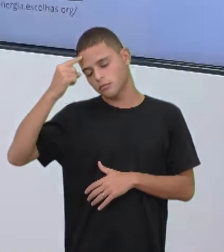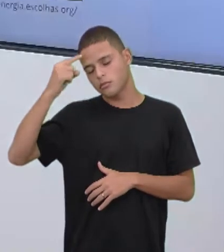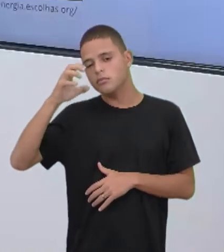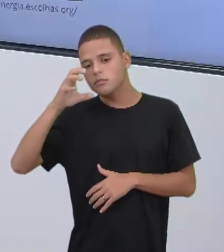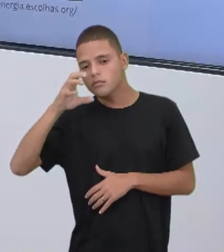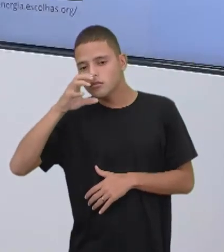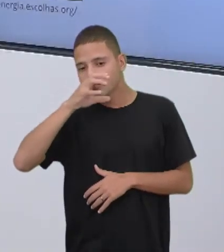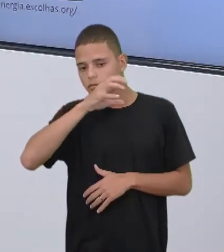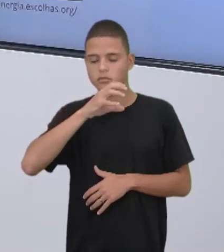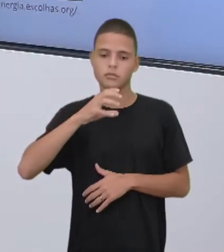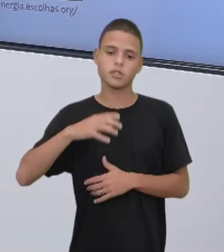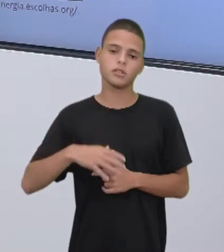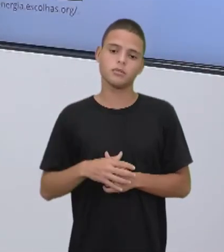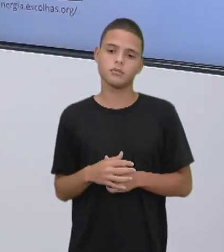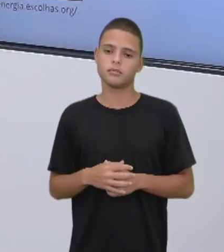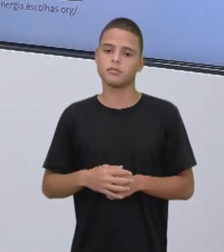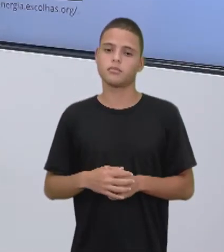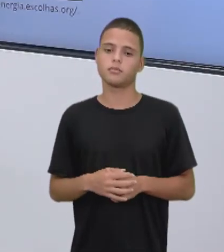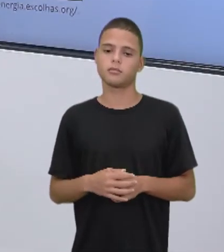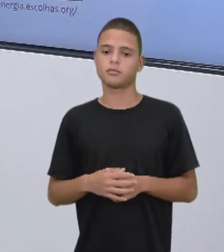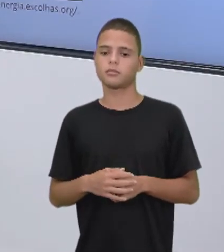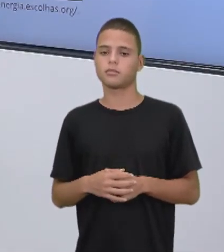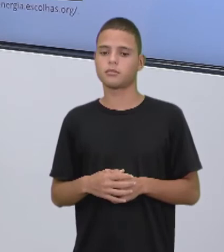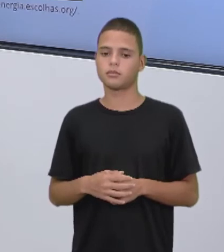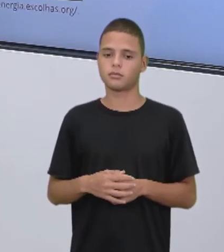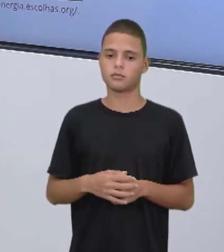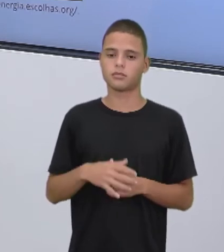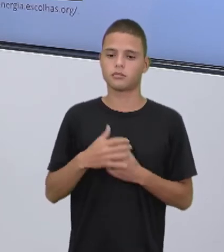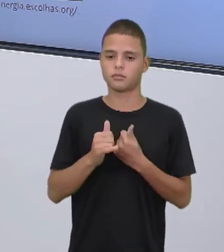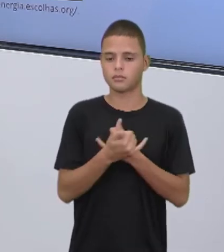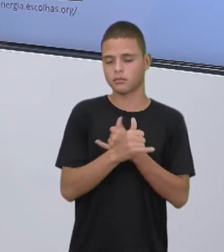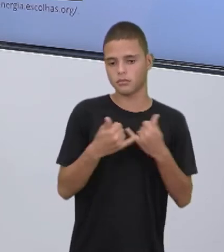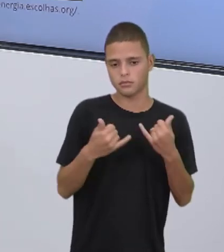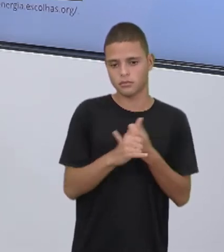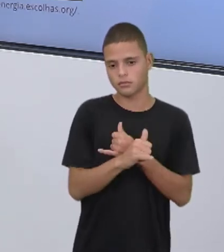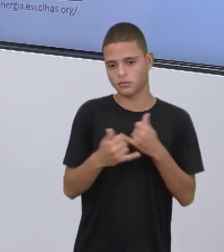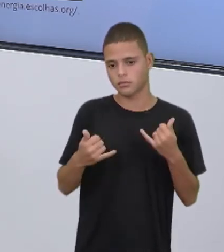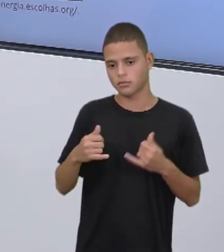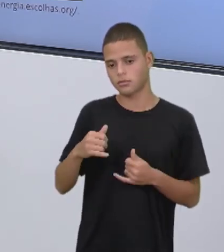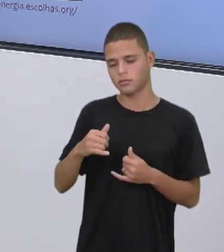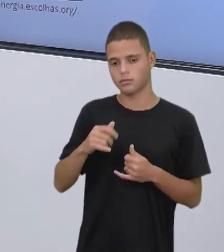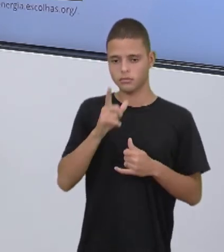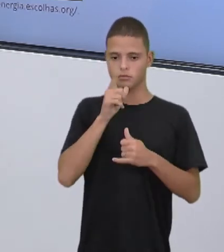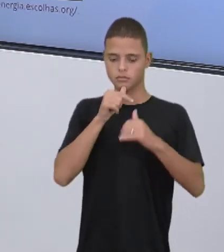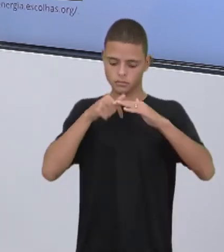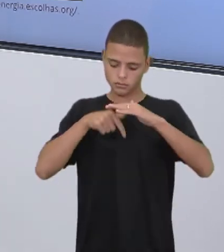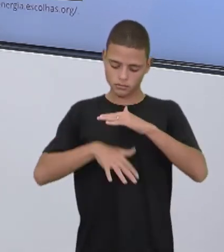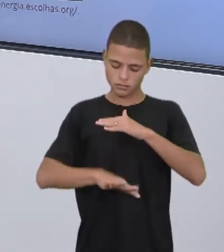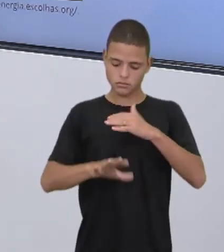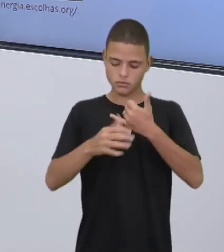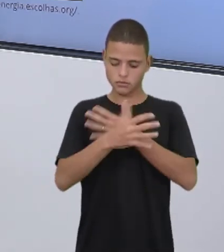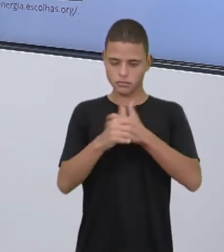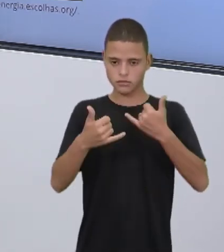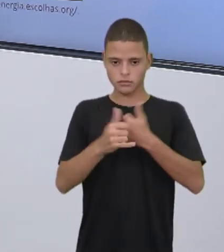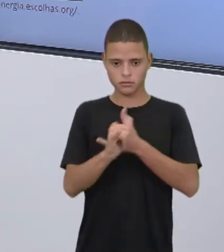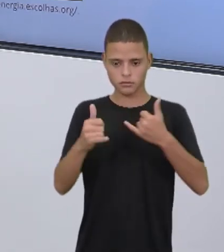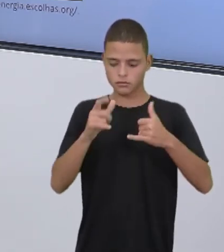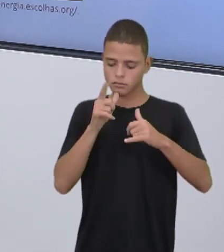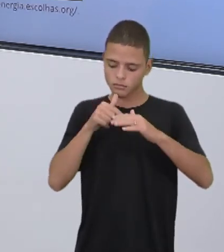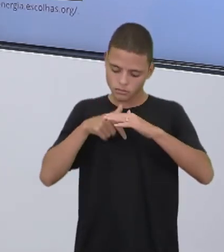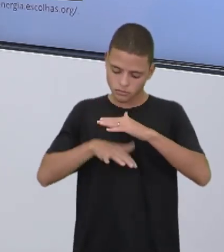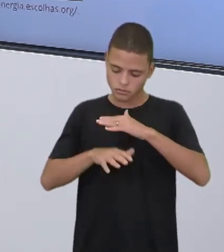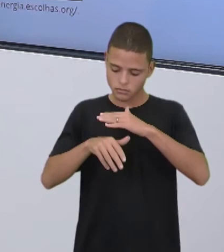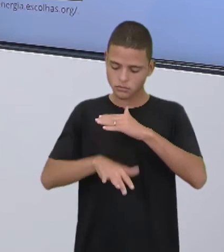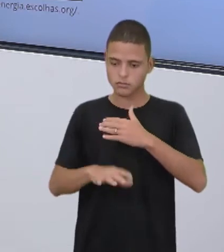né, de energia elétrica, hidrelétricas, por exemplo, você não tem um elétron, você não